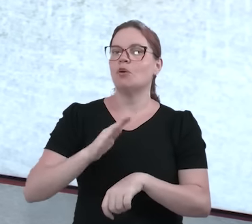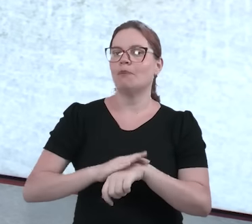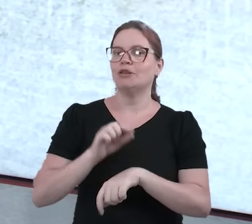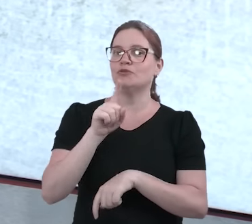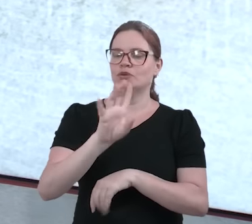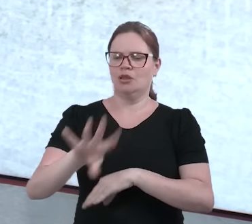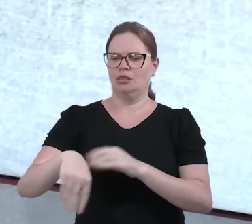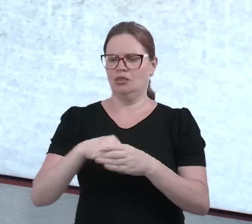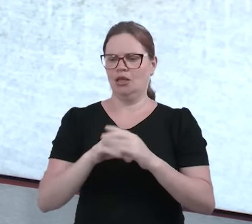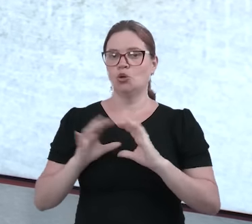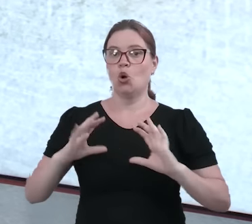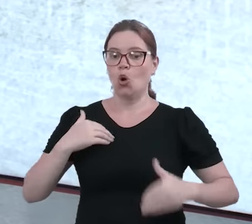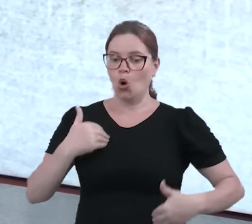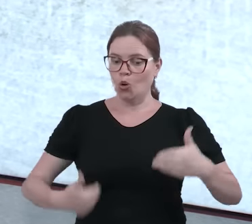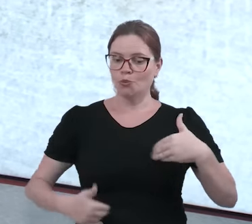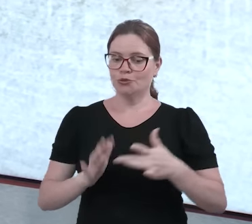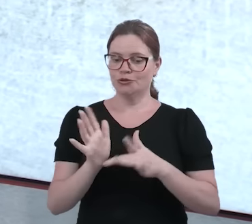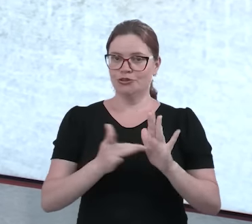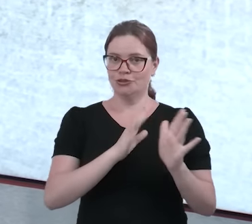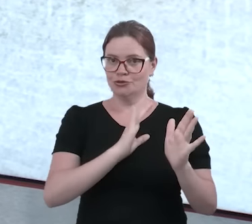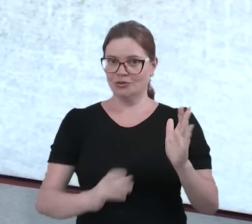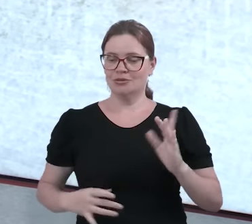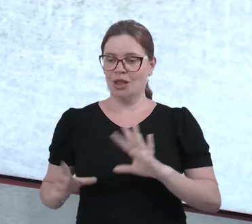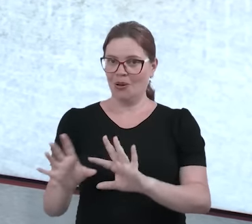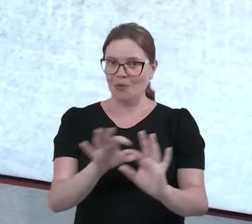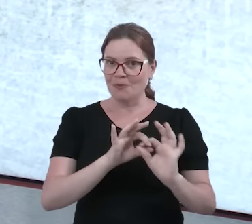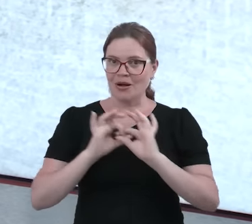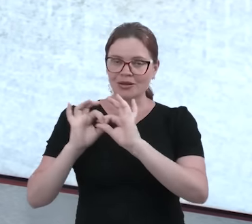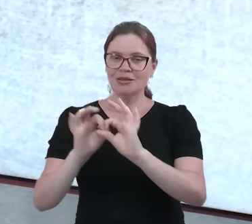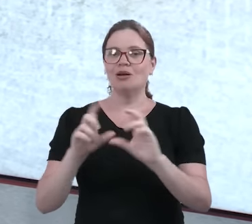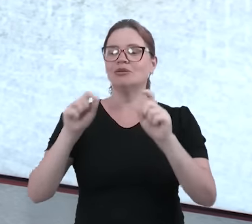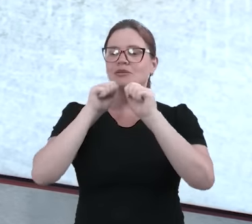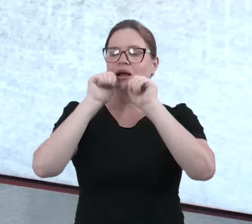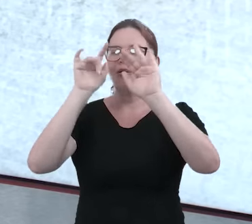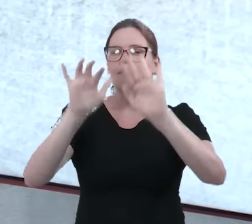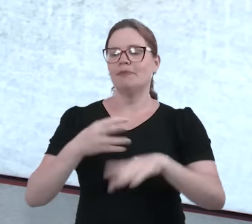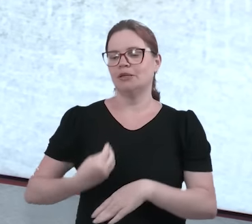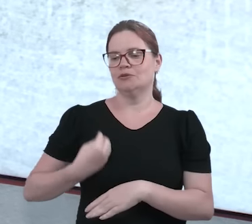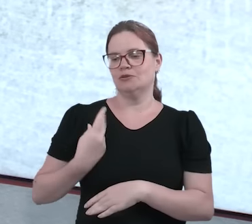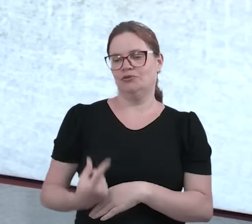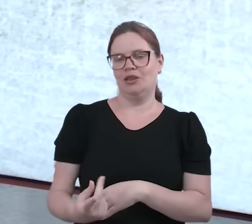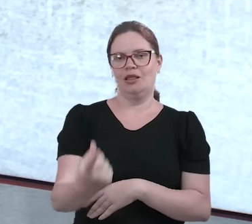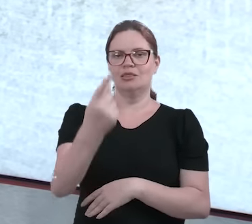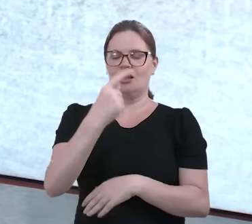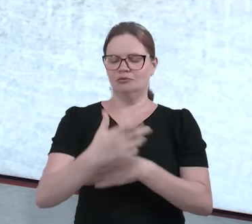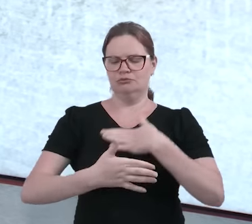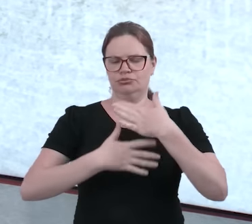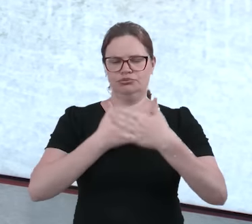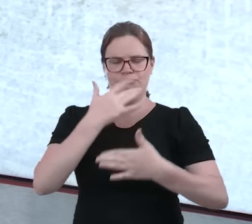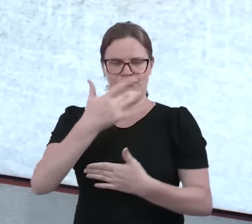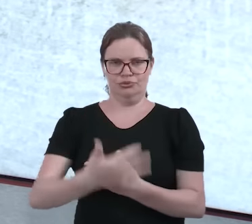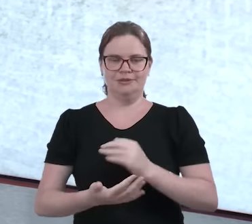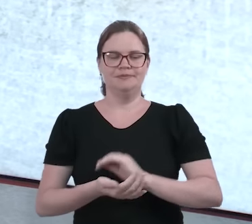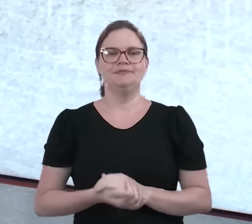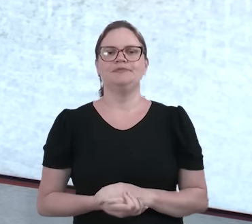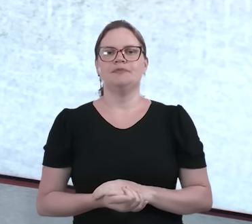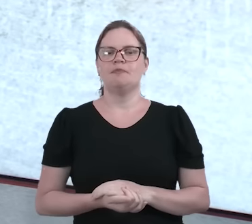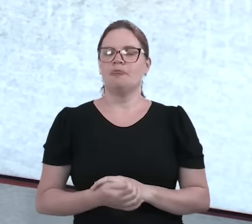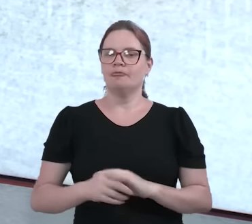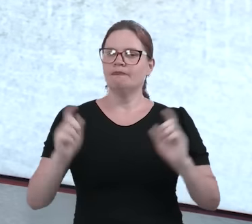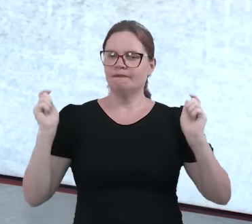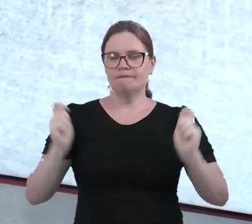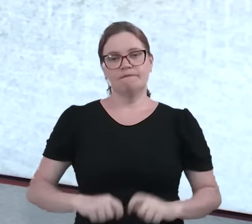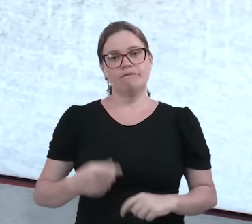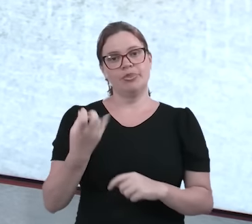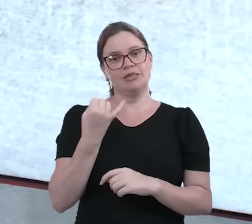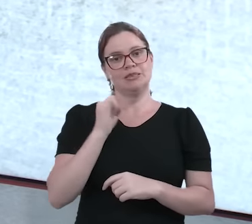Cristo, que dá à sua vida uma vida chamada vida abundante. E isso só é